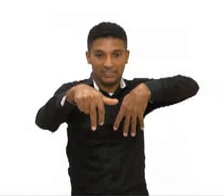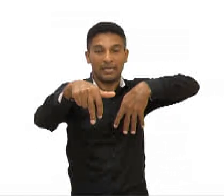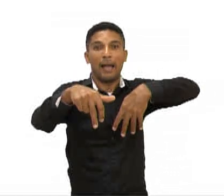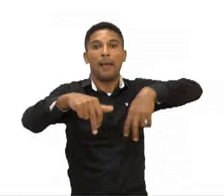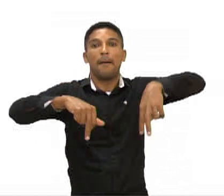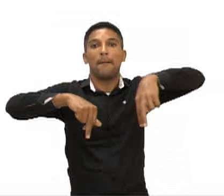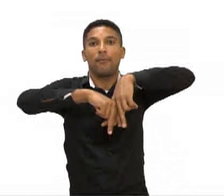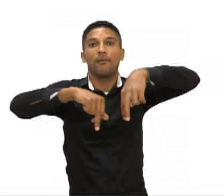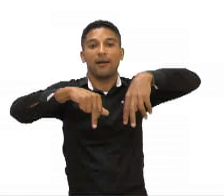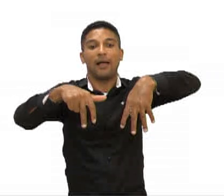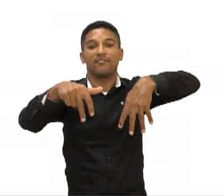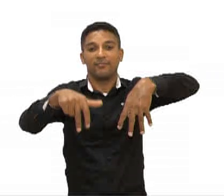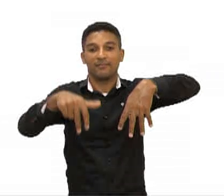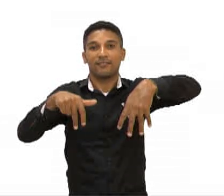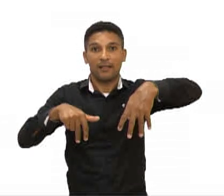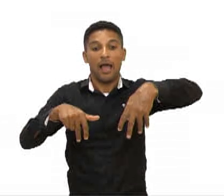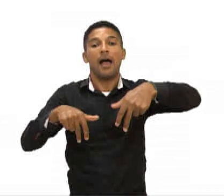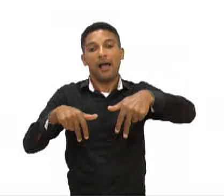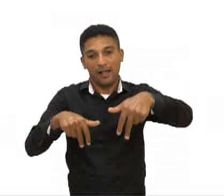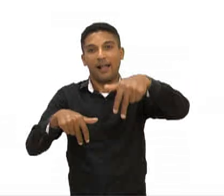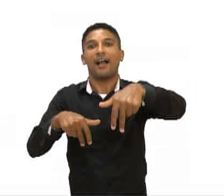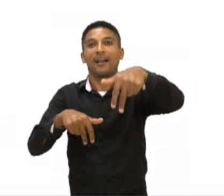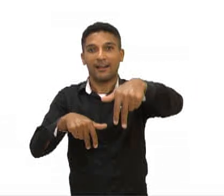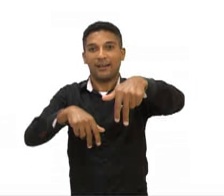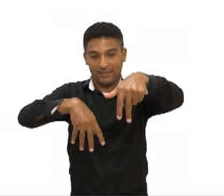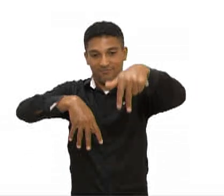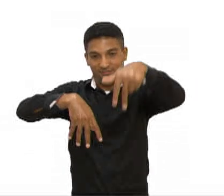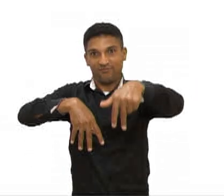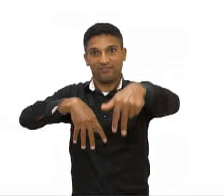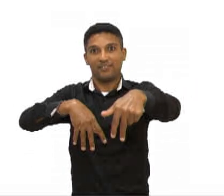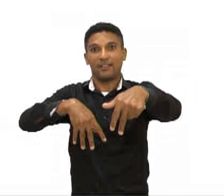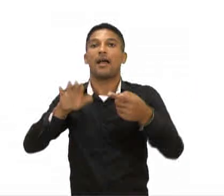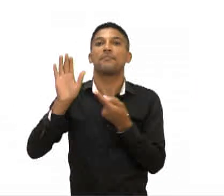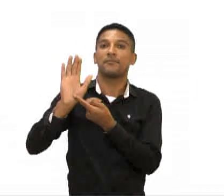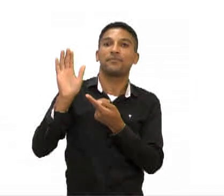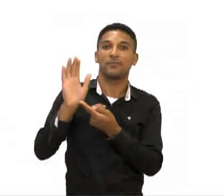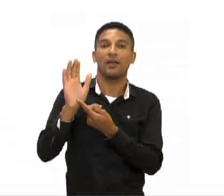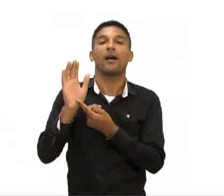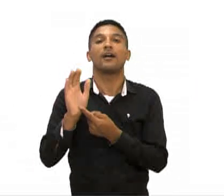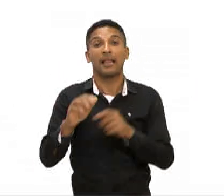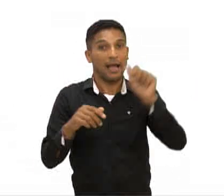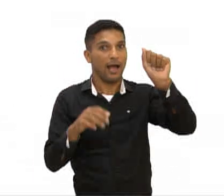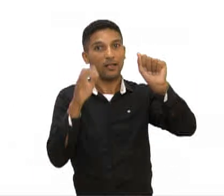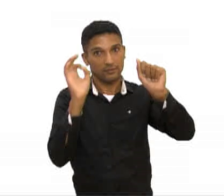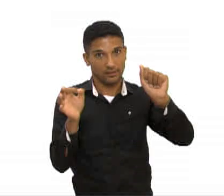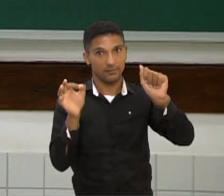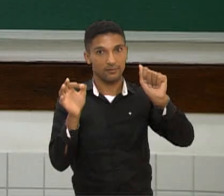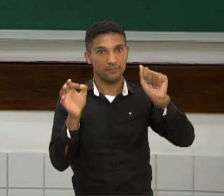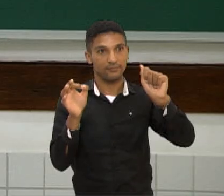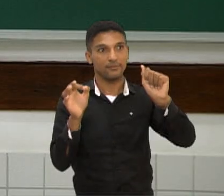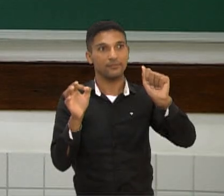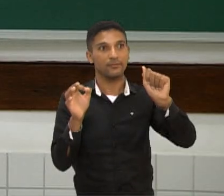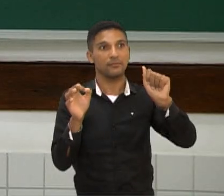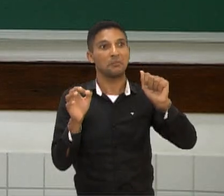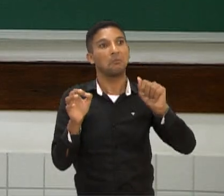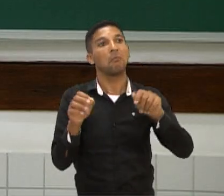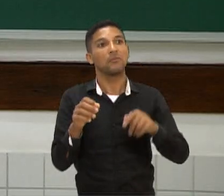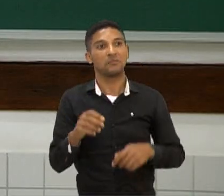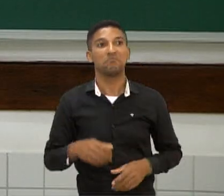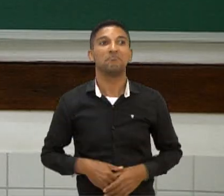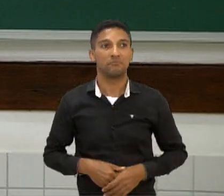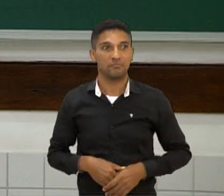nomes, lundu, lariate, calendo e batuque. Sim, está correto também. Então aqui a gente já